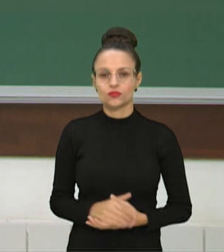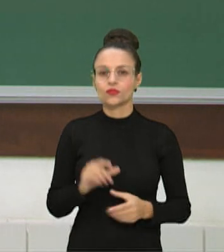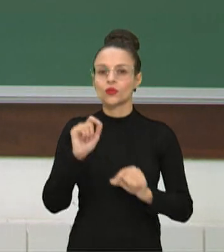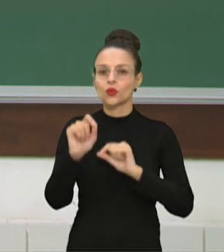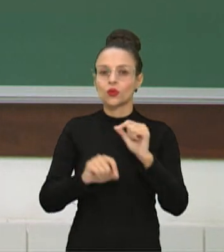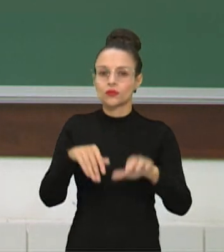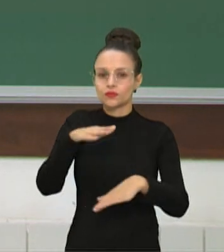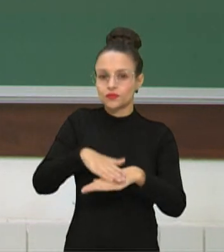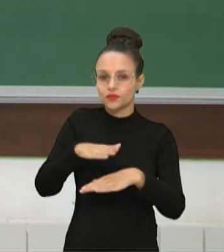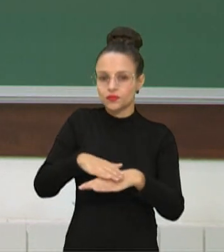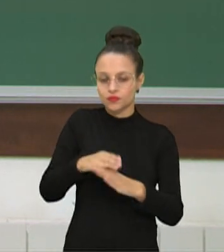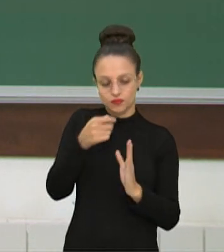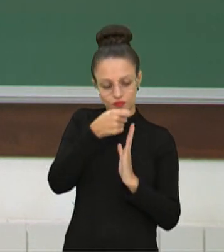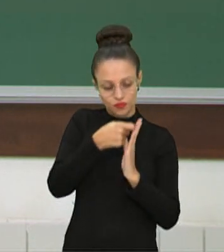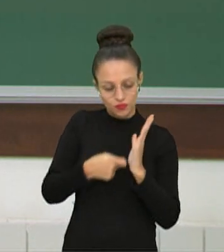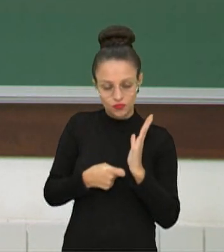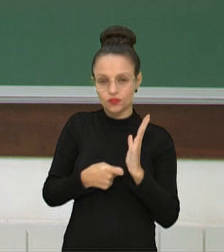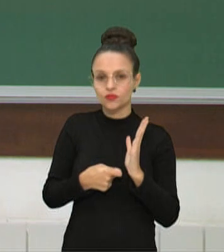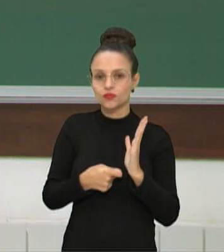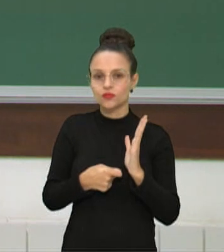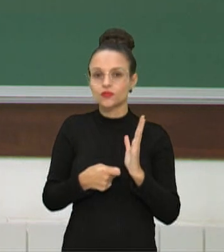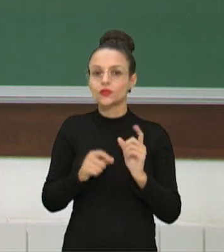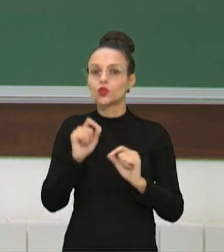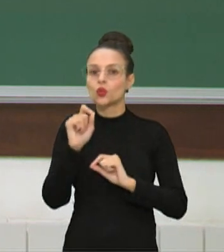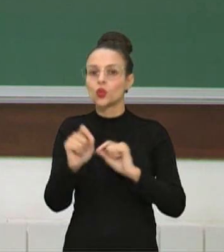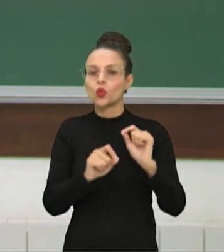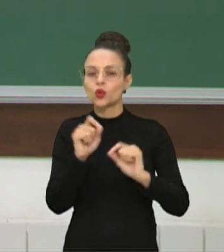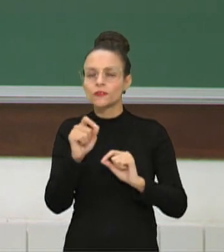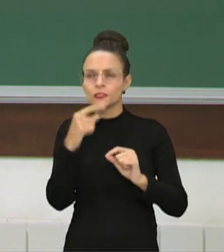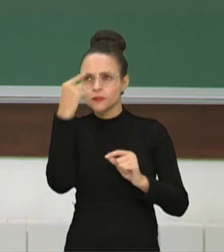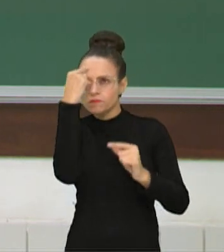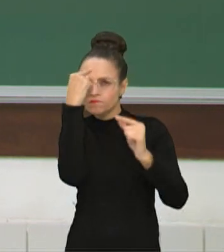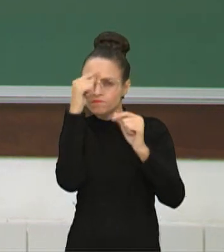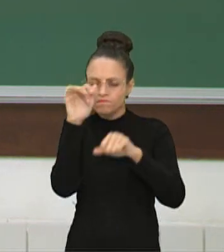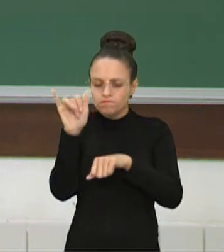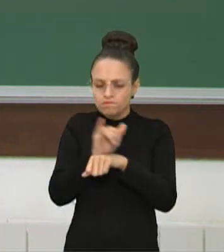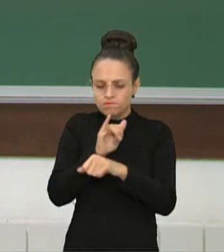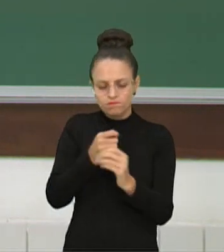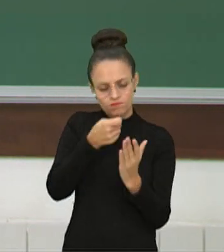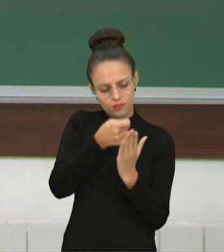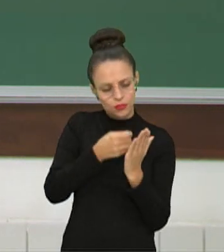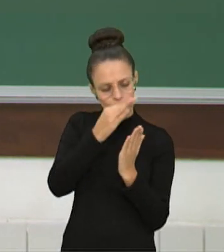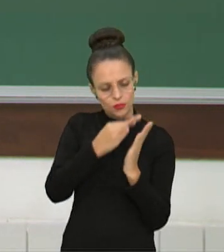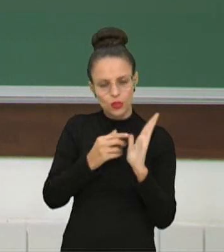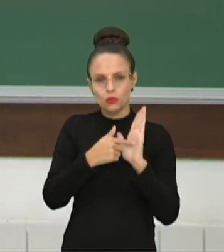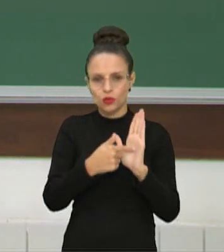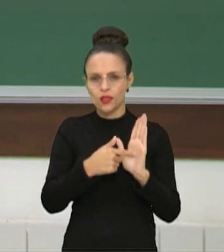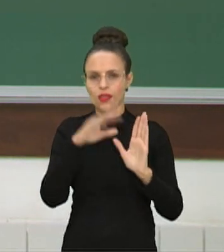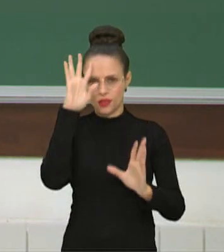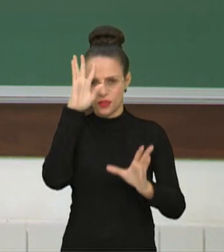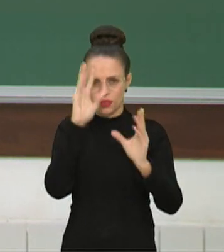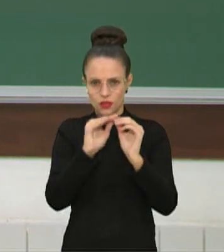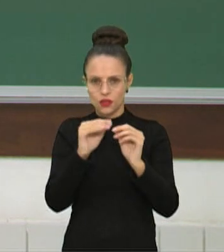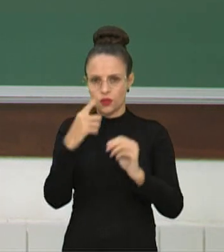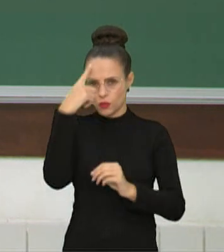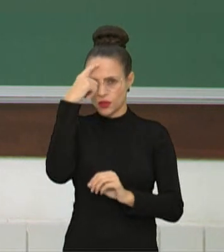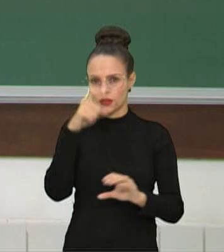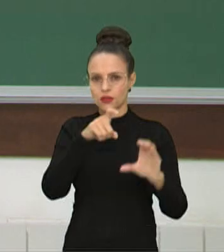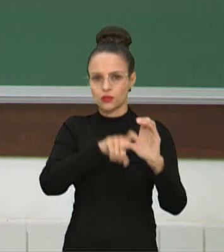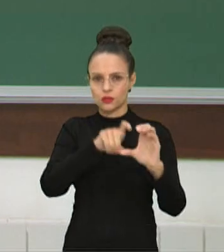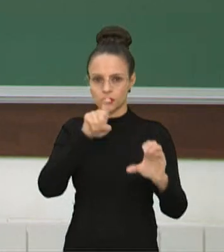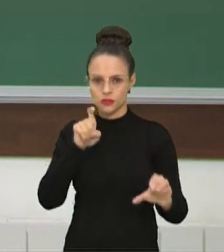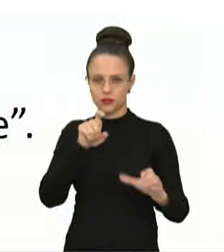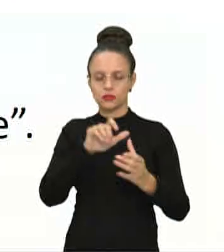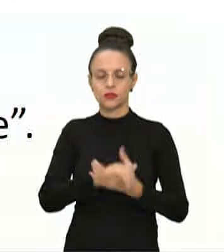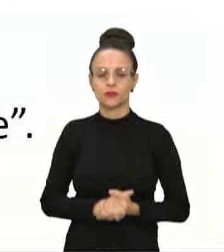O que você escreveu? O que você bolou em seu texto para mostrar que você entendeu esta ideia sobre a questão da separação?